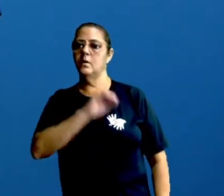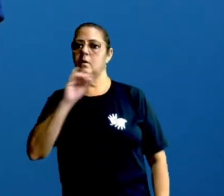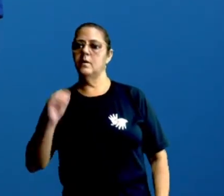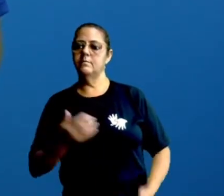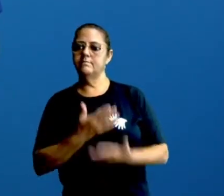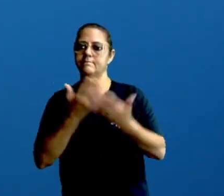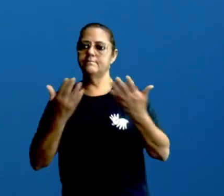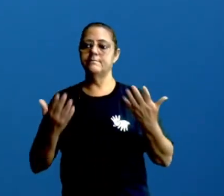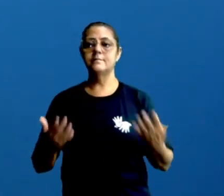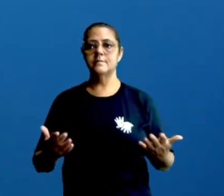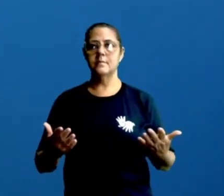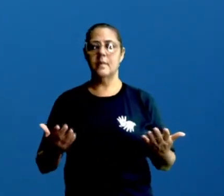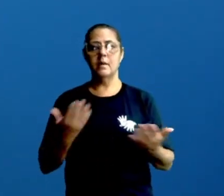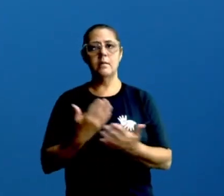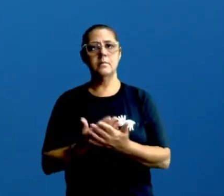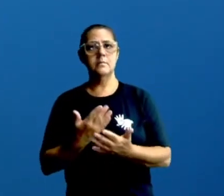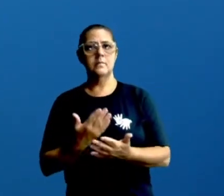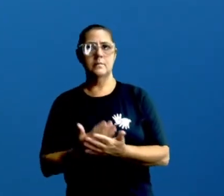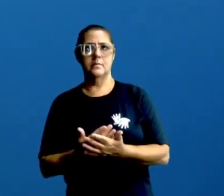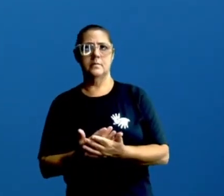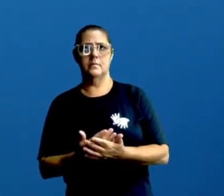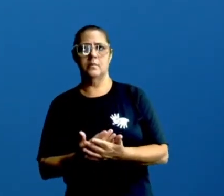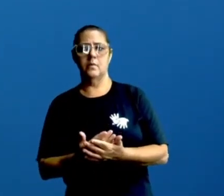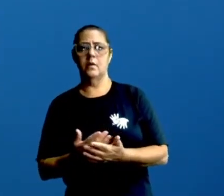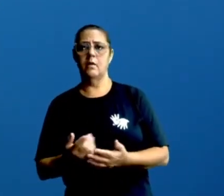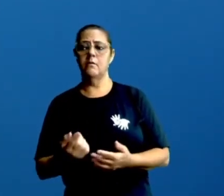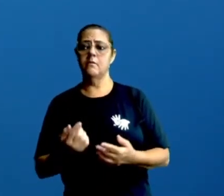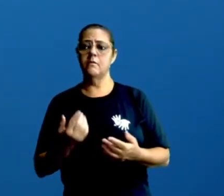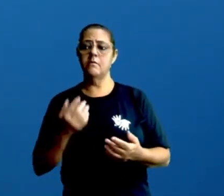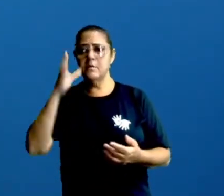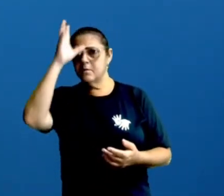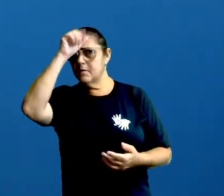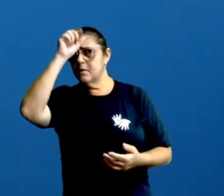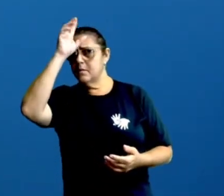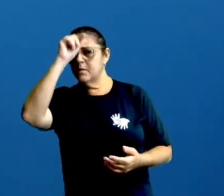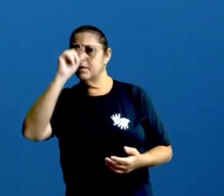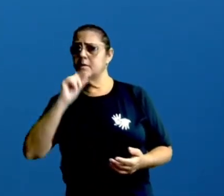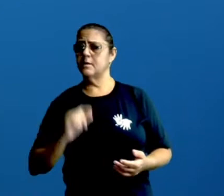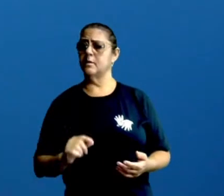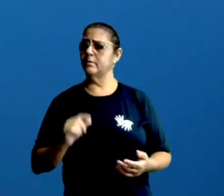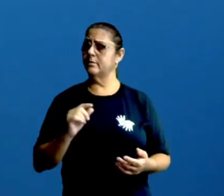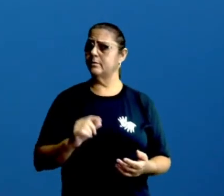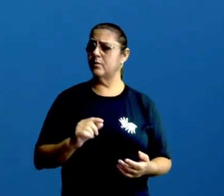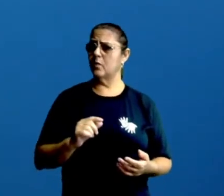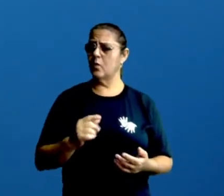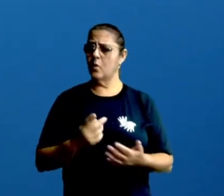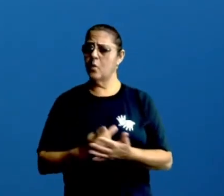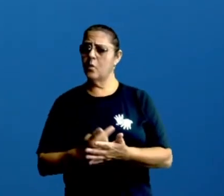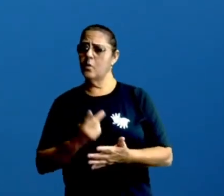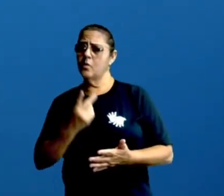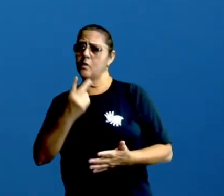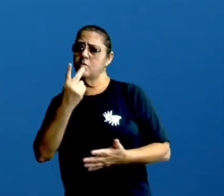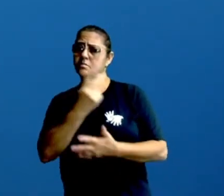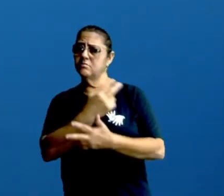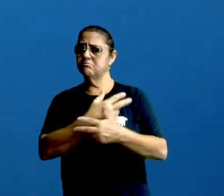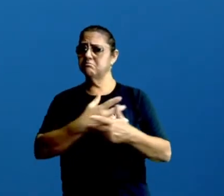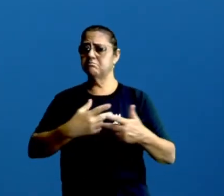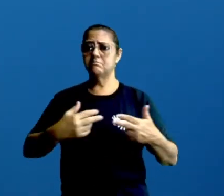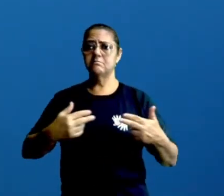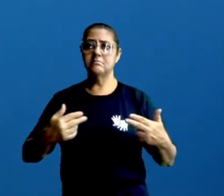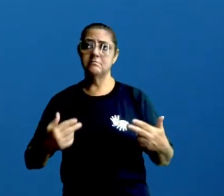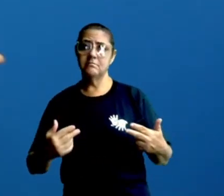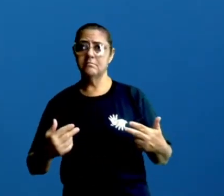Olá, pessoal! Nesta aula, nós vamos ver um pouco sobre alguns acontecimentos